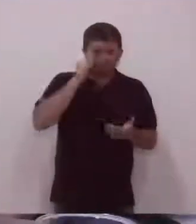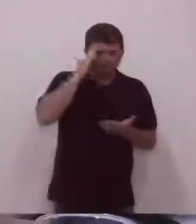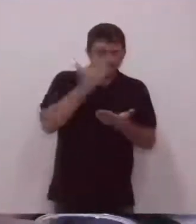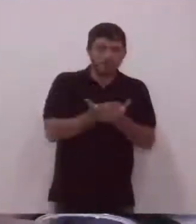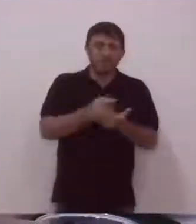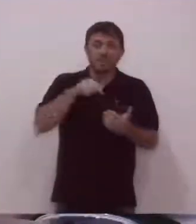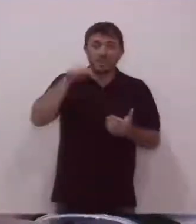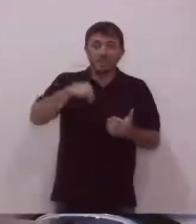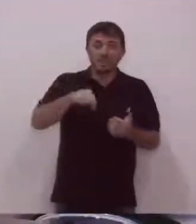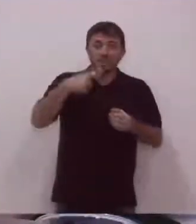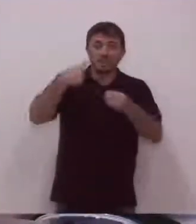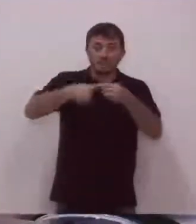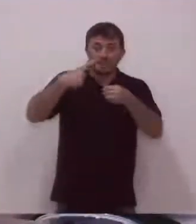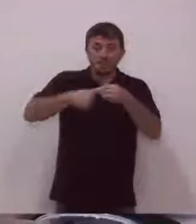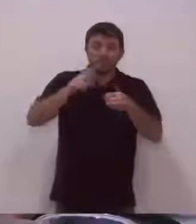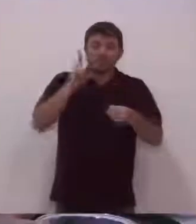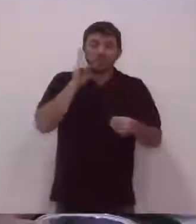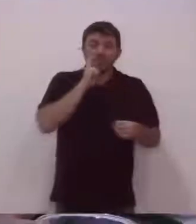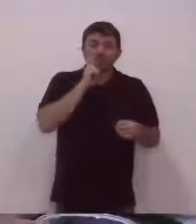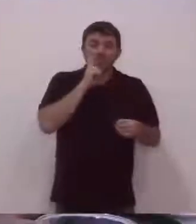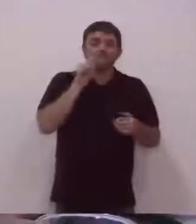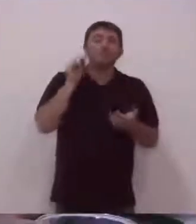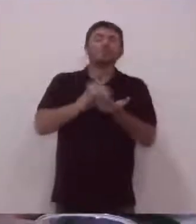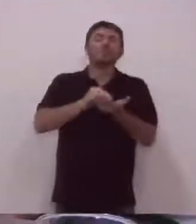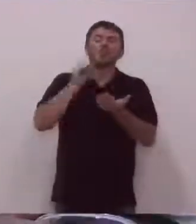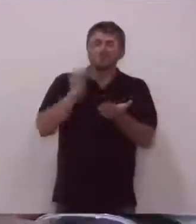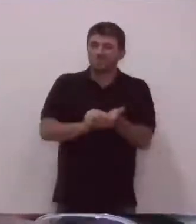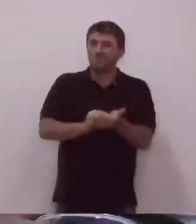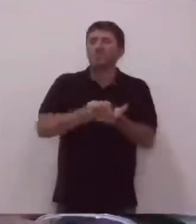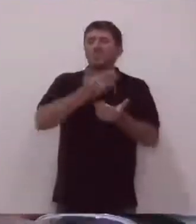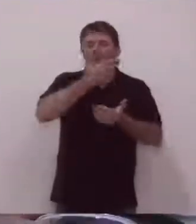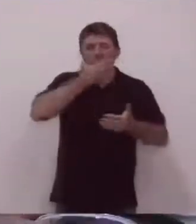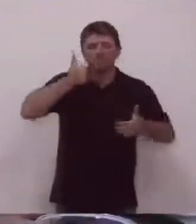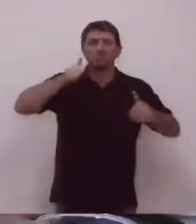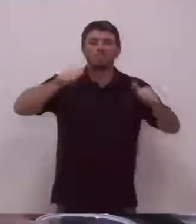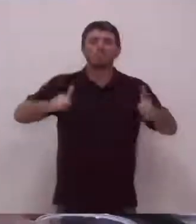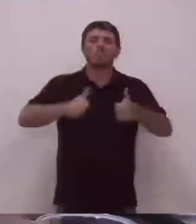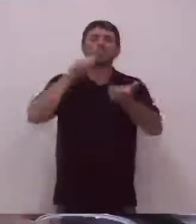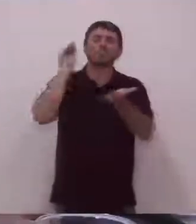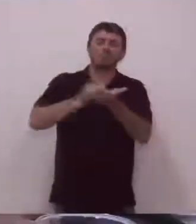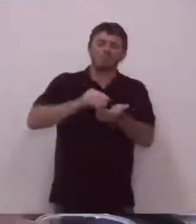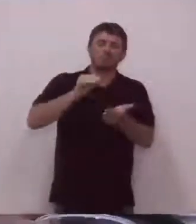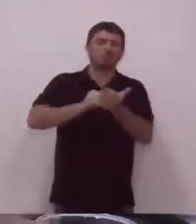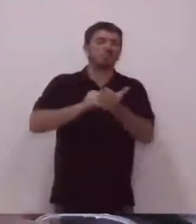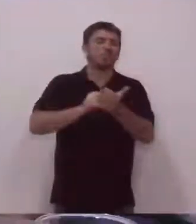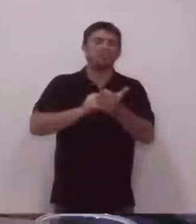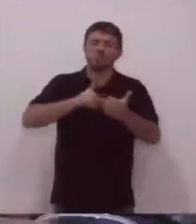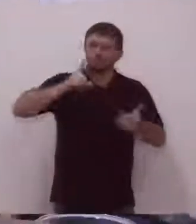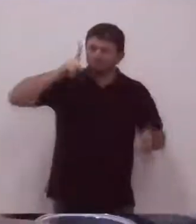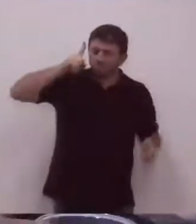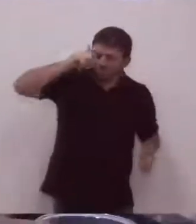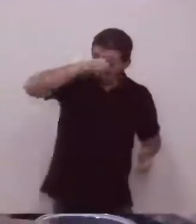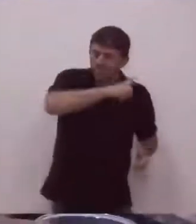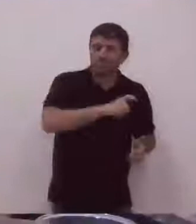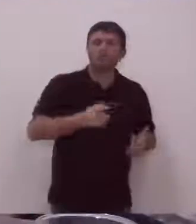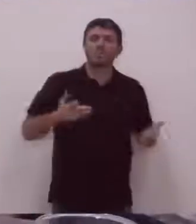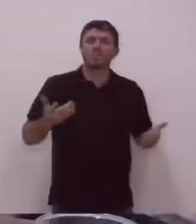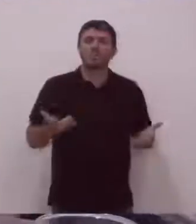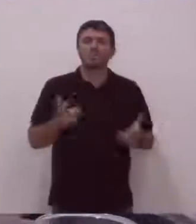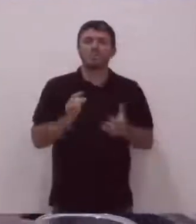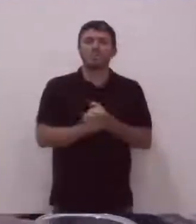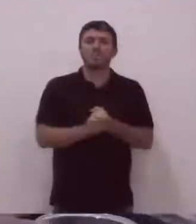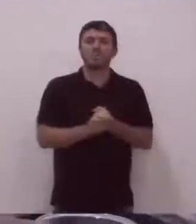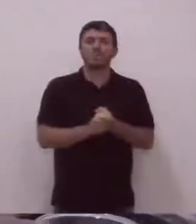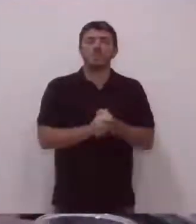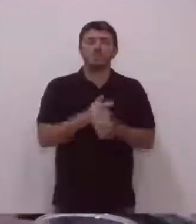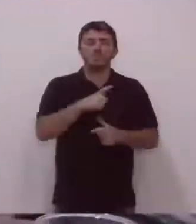Confesso. Nós temos várias áreas a melhorar. E ninguém está falando aqui que a cidade vive numa ilha. Não, nós